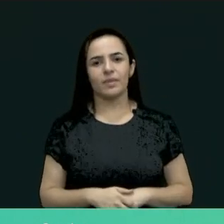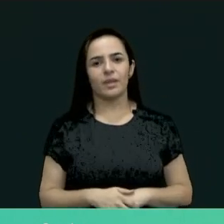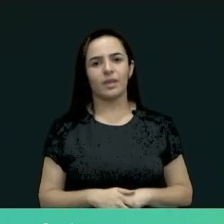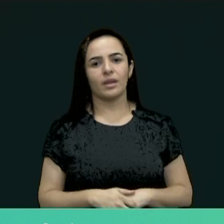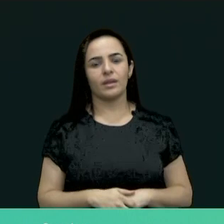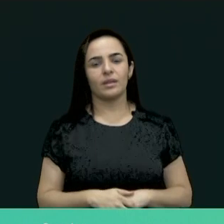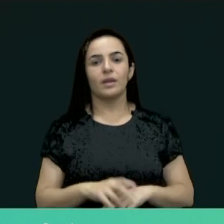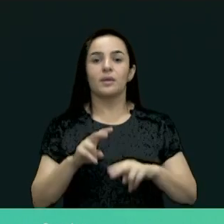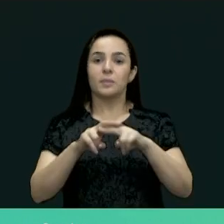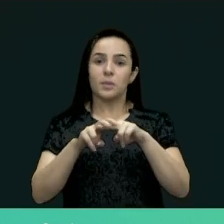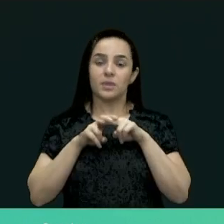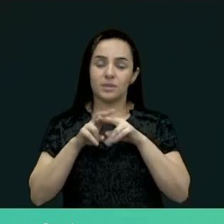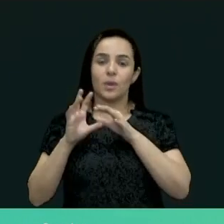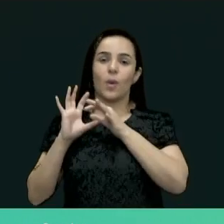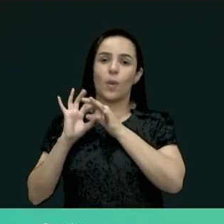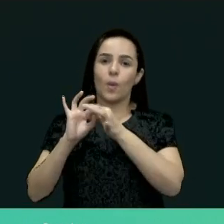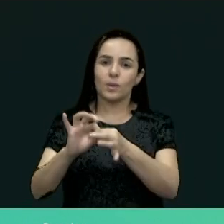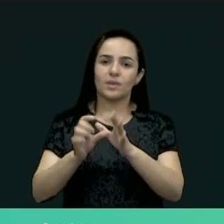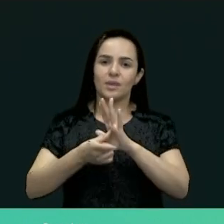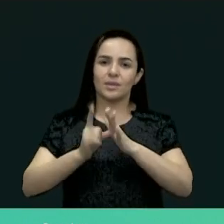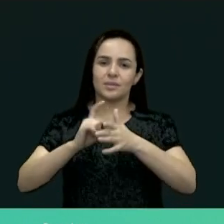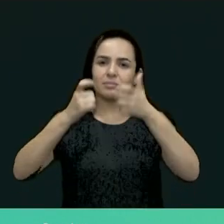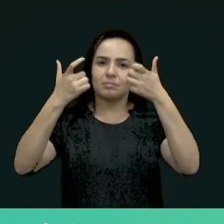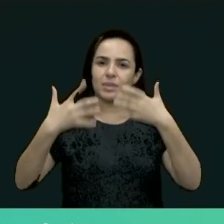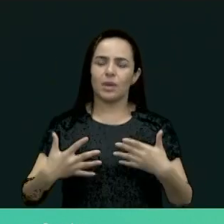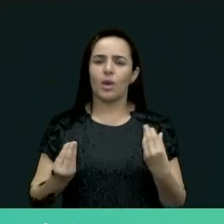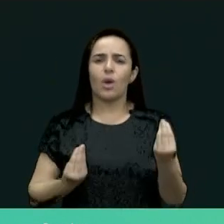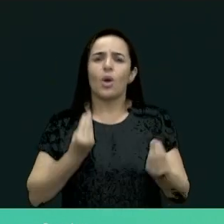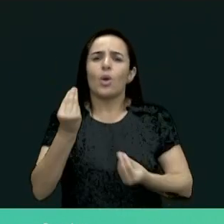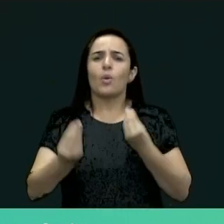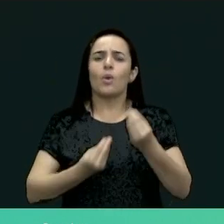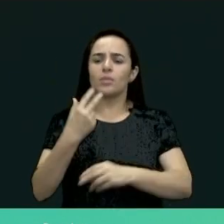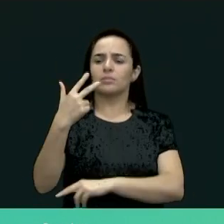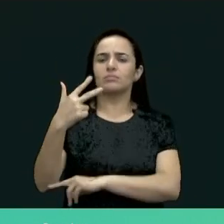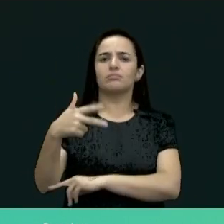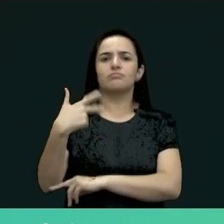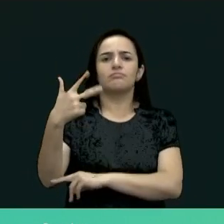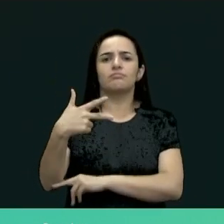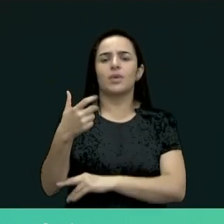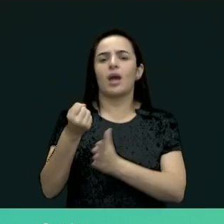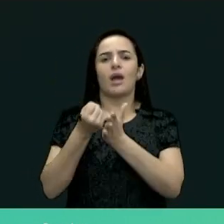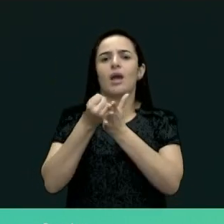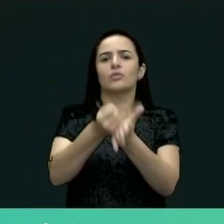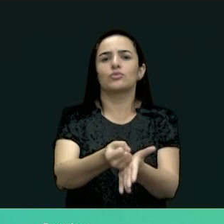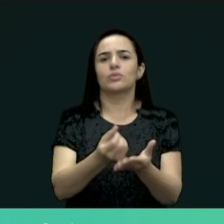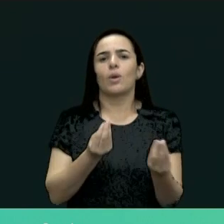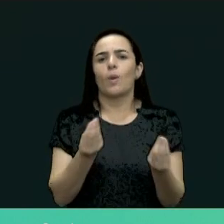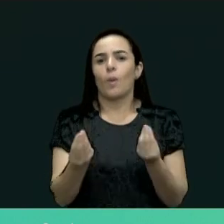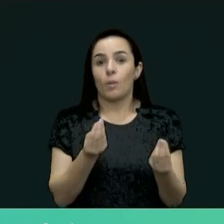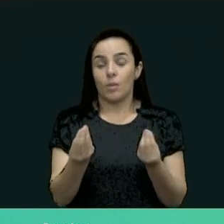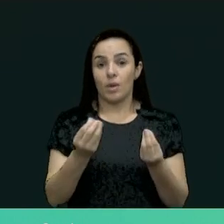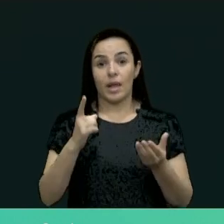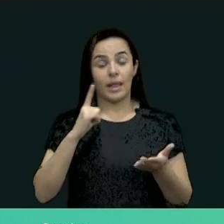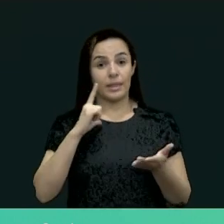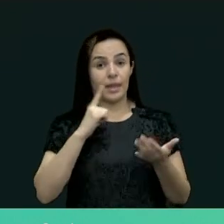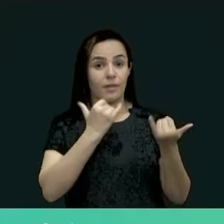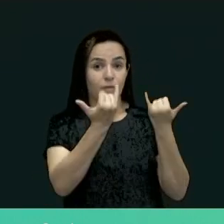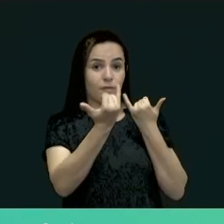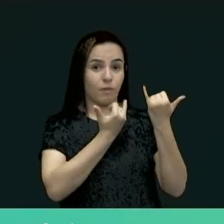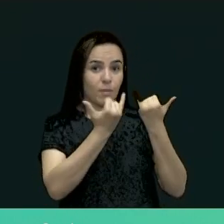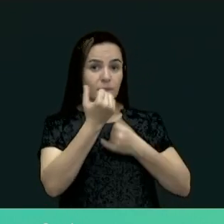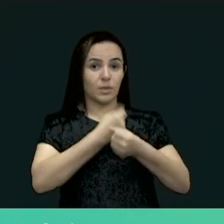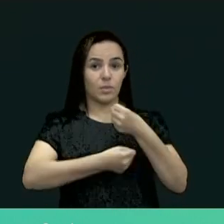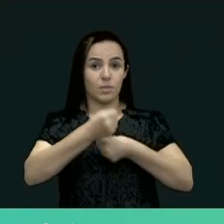Nesse contexto, como que a energia eólica pode contribuir? Segundo dados do GIEC do